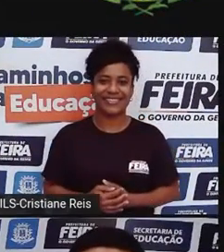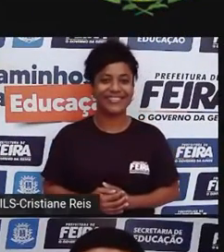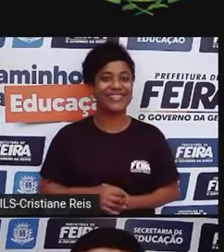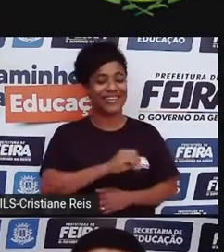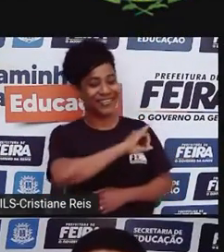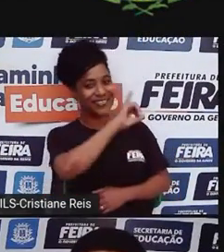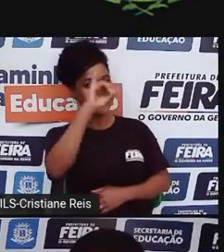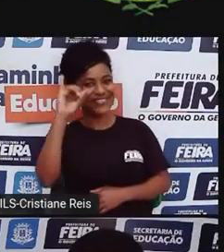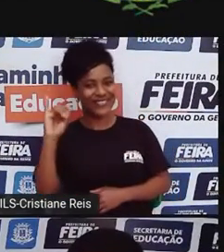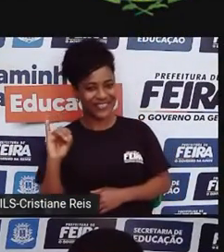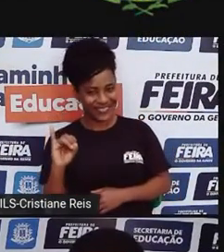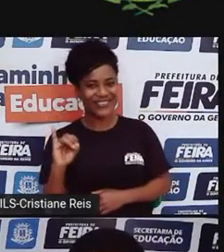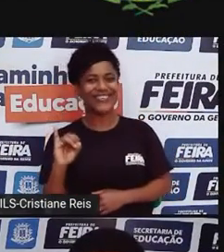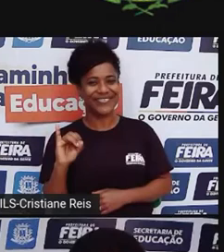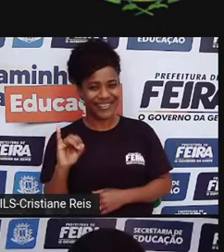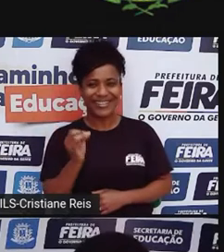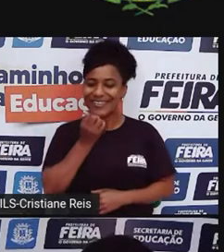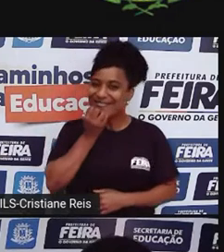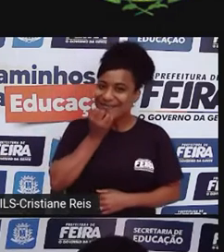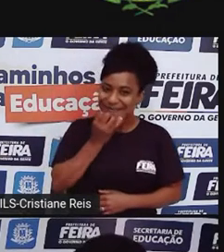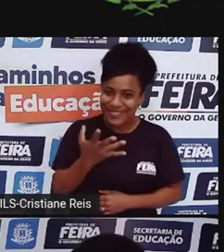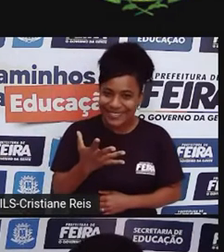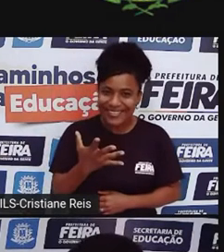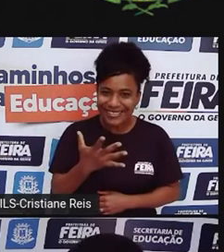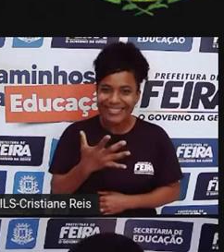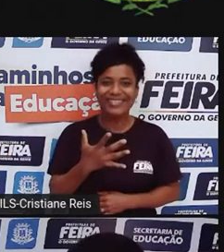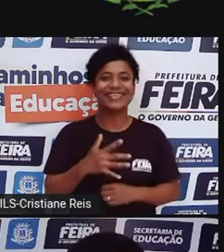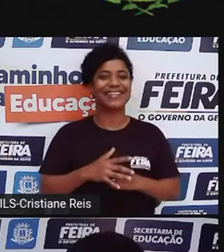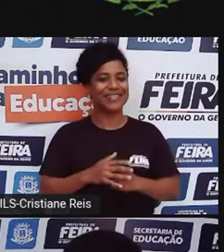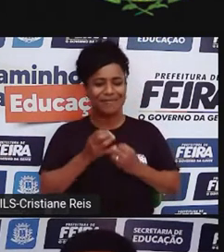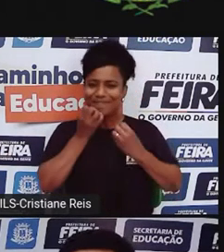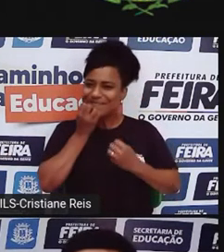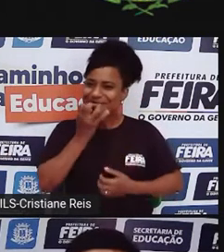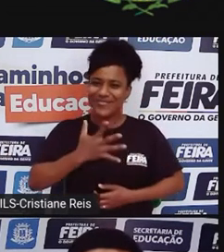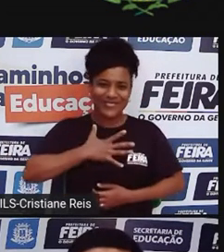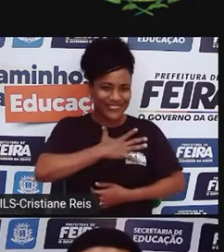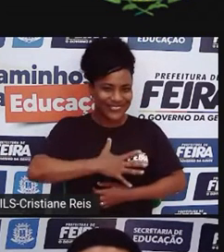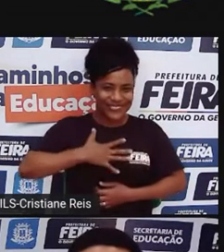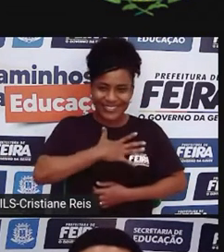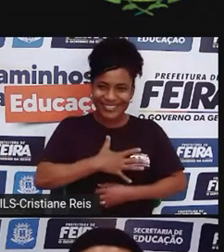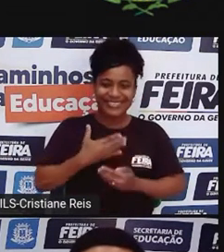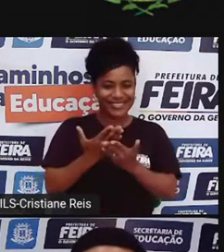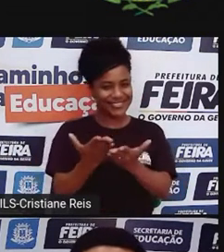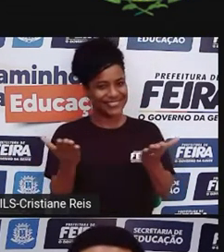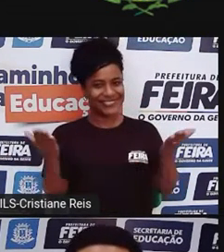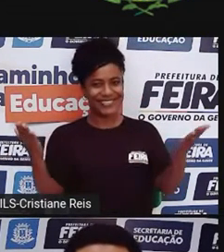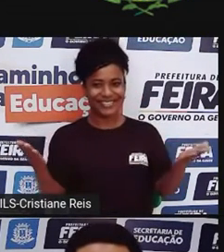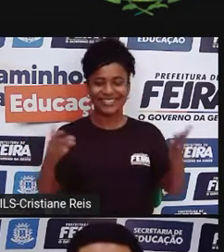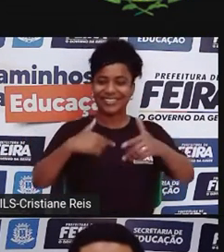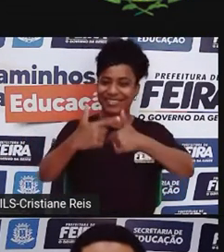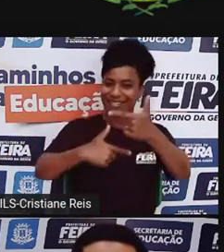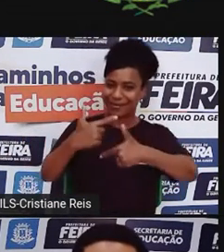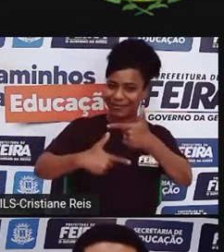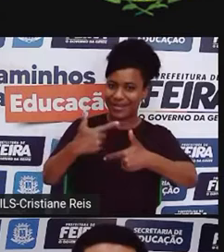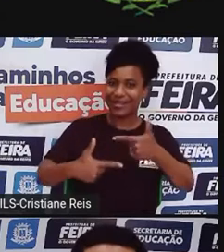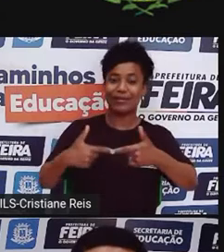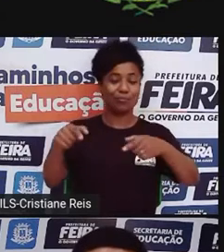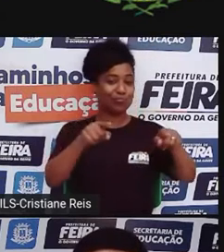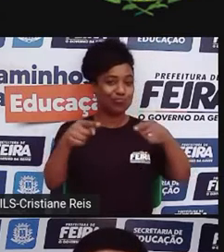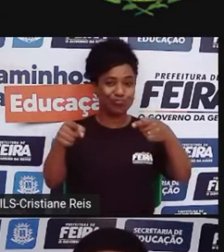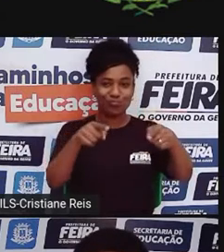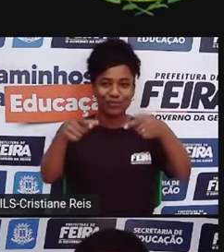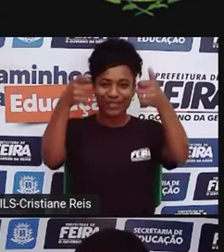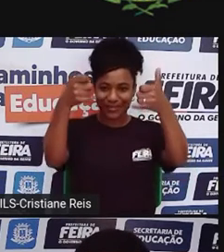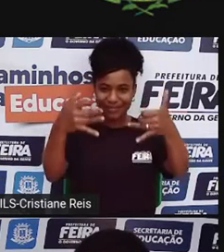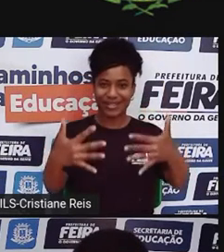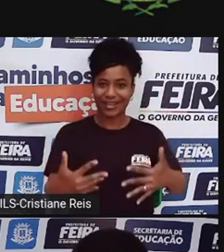Olá, Bem-vindo, pessoal. Sandro. Tudo bem? Prazer enorme estar aqui com vocês, podendo falar um pouco do meu trabalho, do trabalho da música.